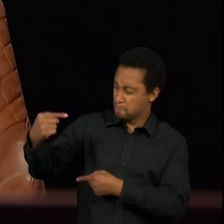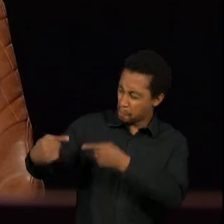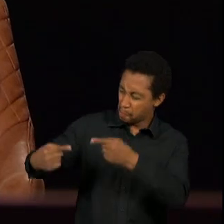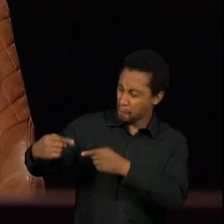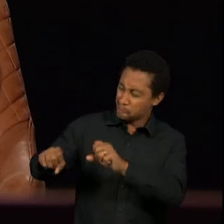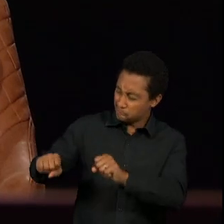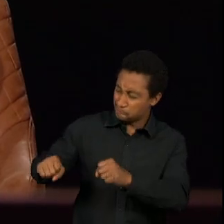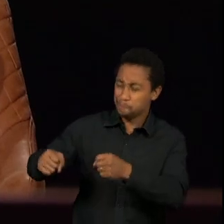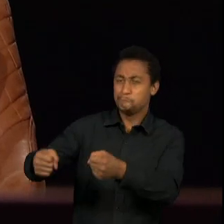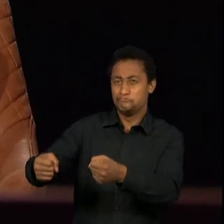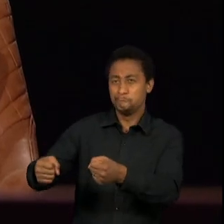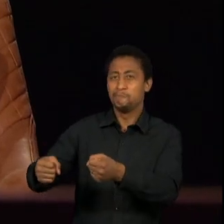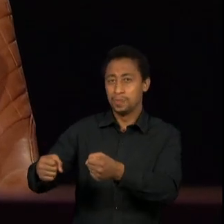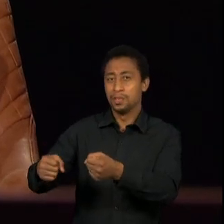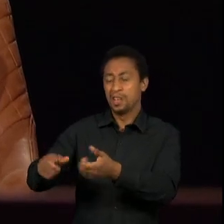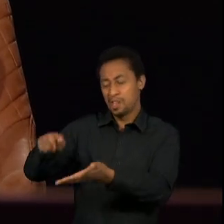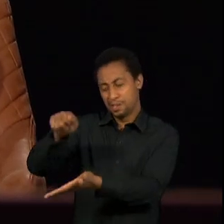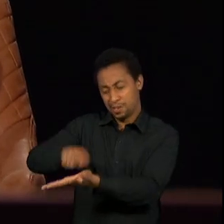incrivelmente